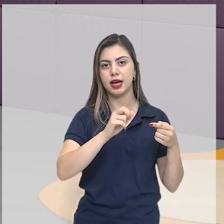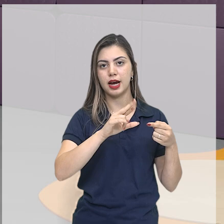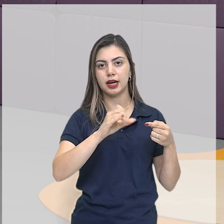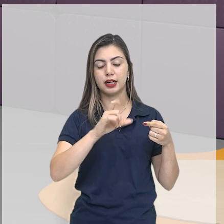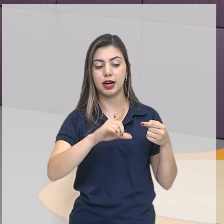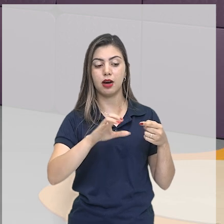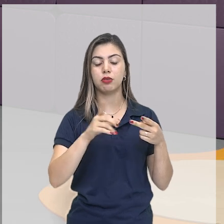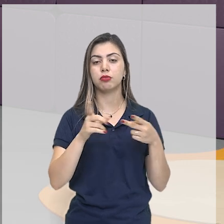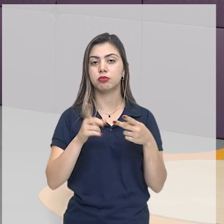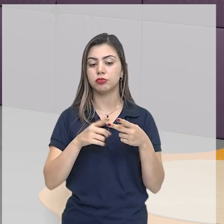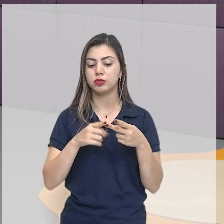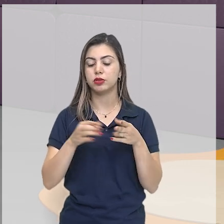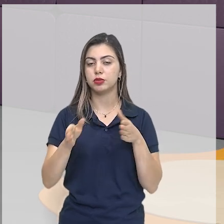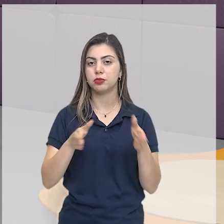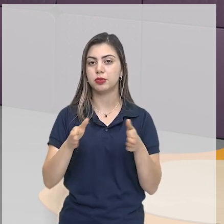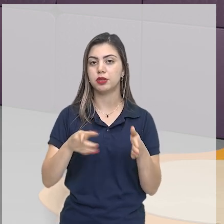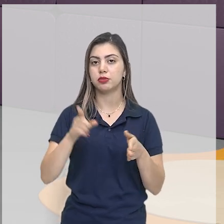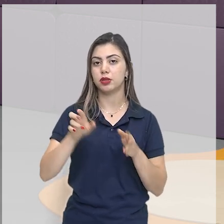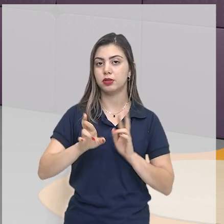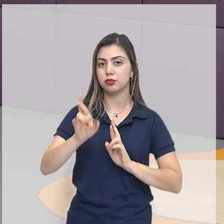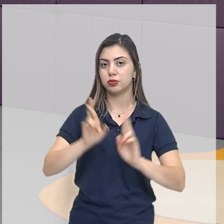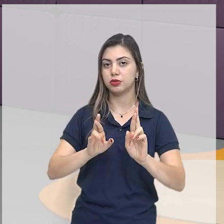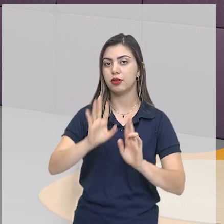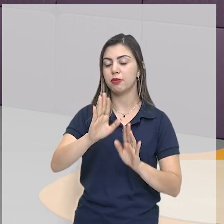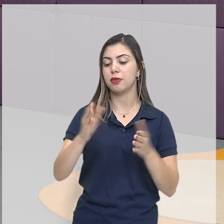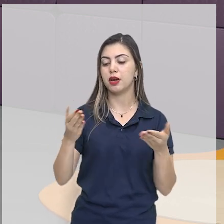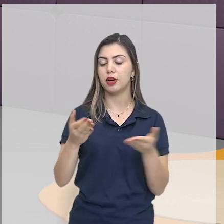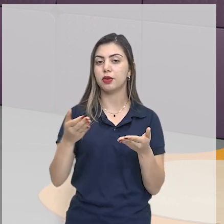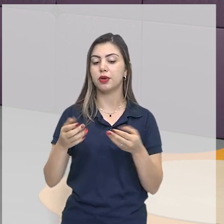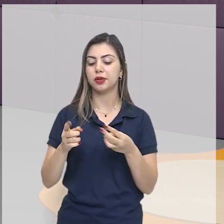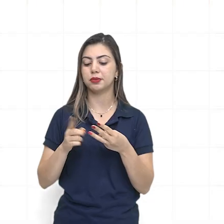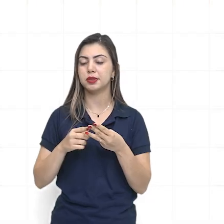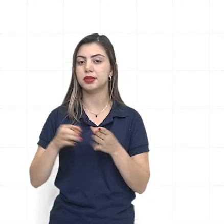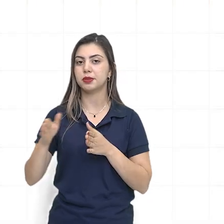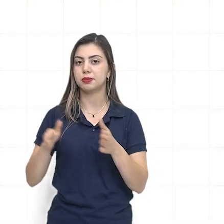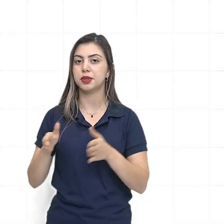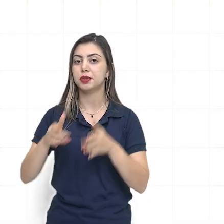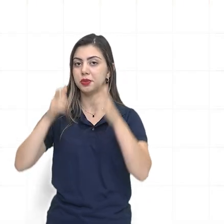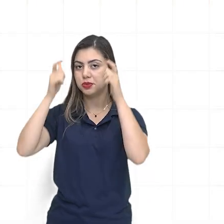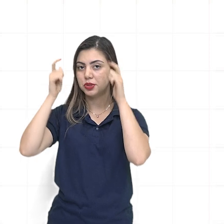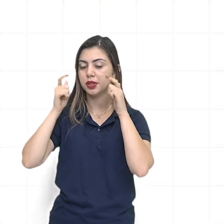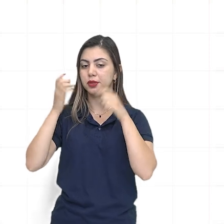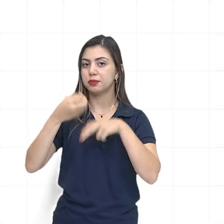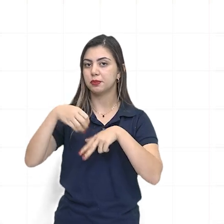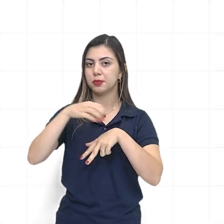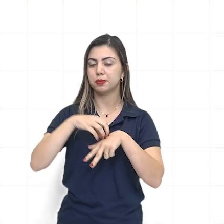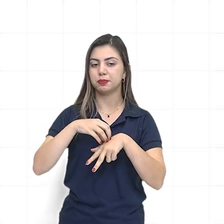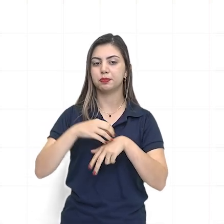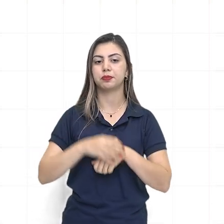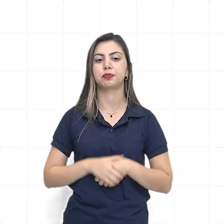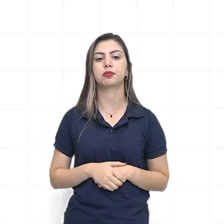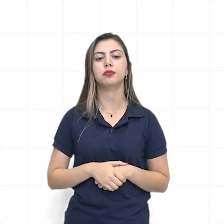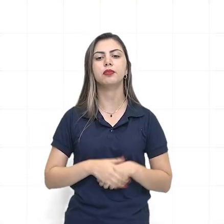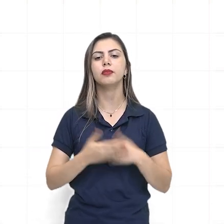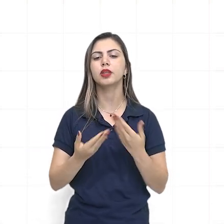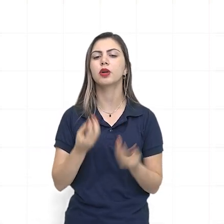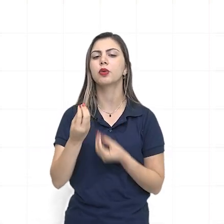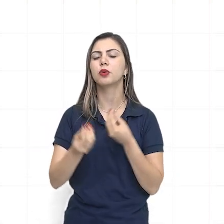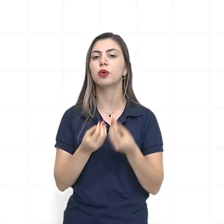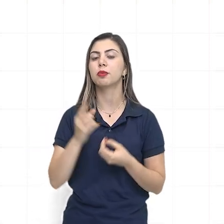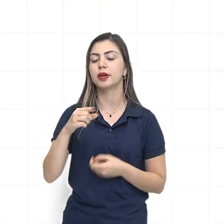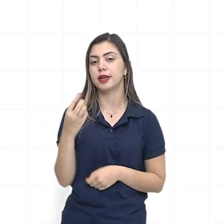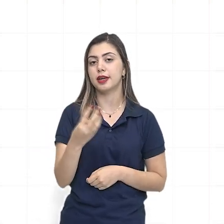agora vamos falar de um terceiro período, que é o período monárquico. O período monárquico